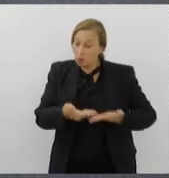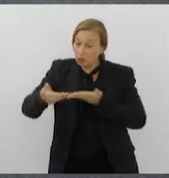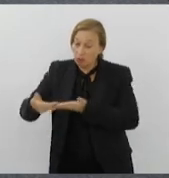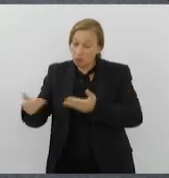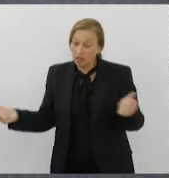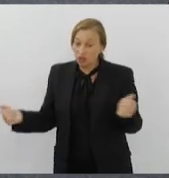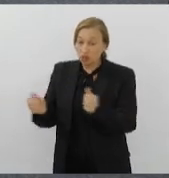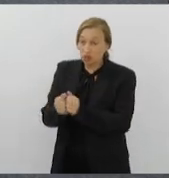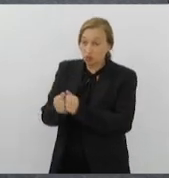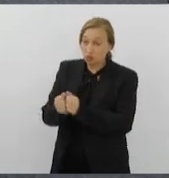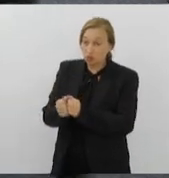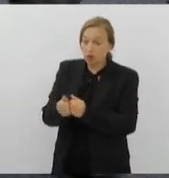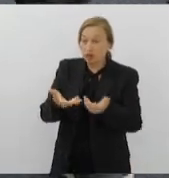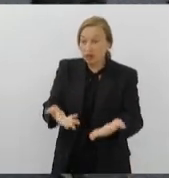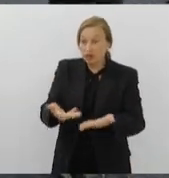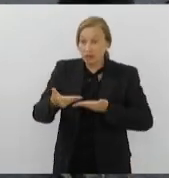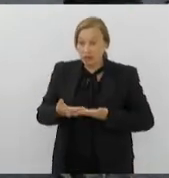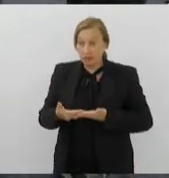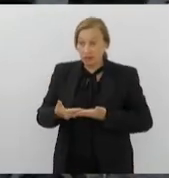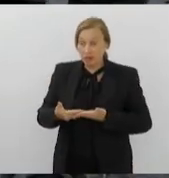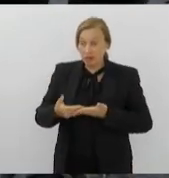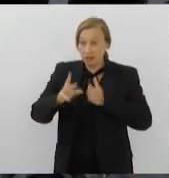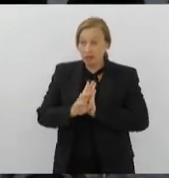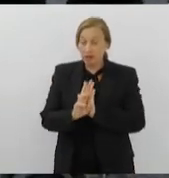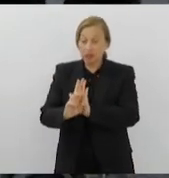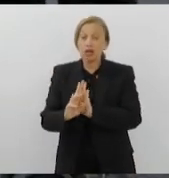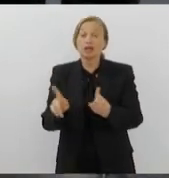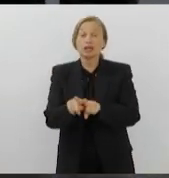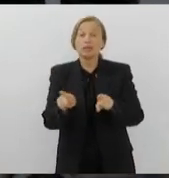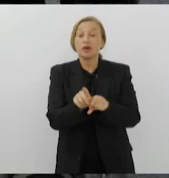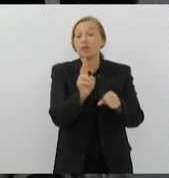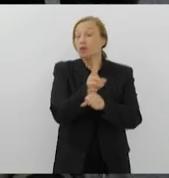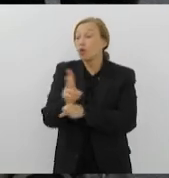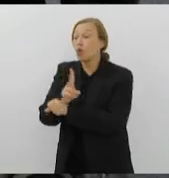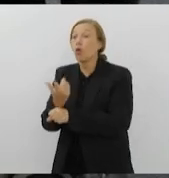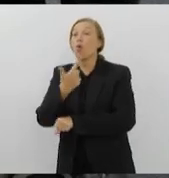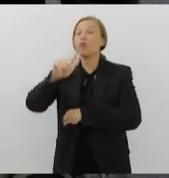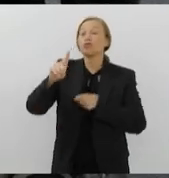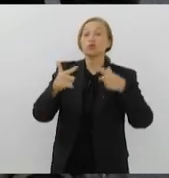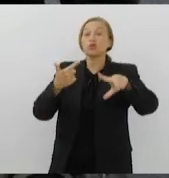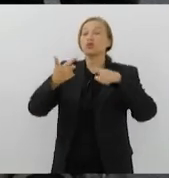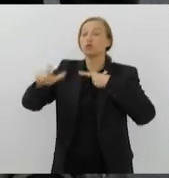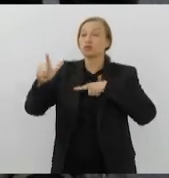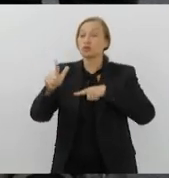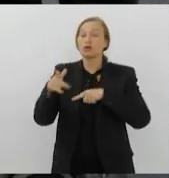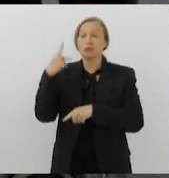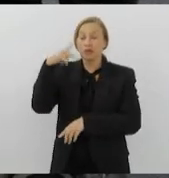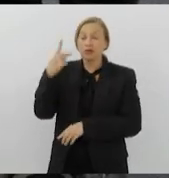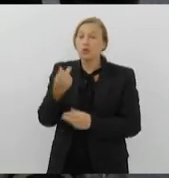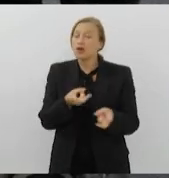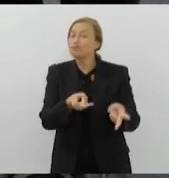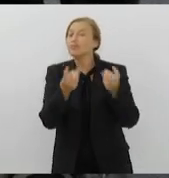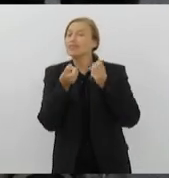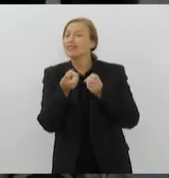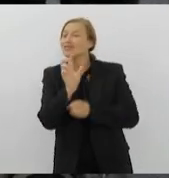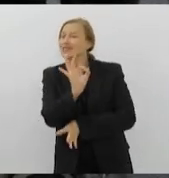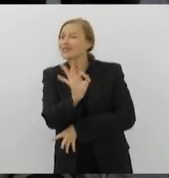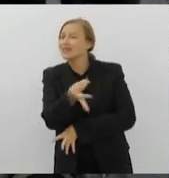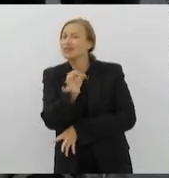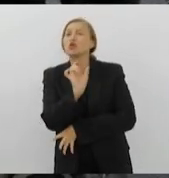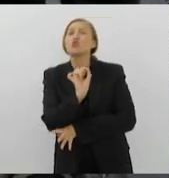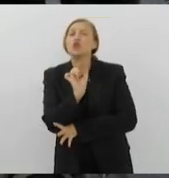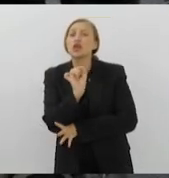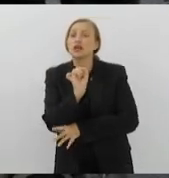ela, que também procurou outros parlamentares. O que a gente verifica claramente é